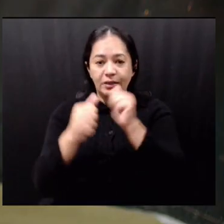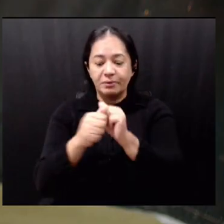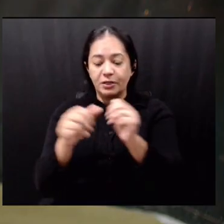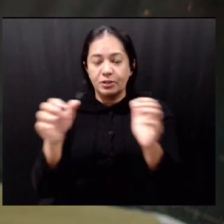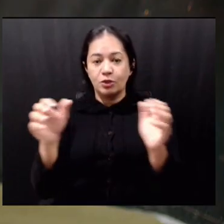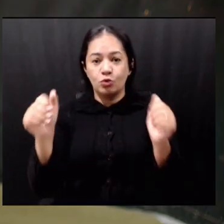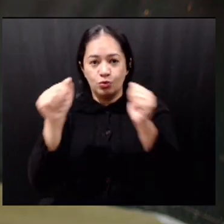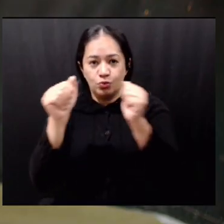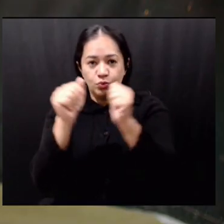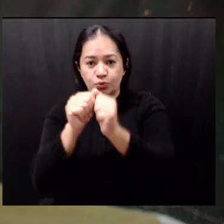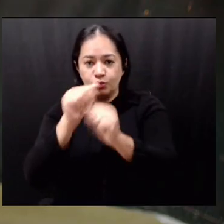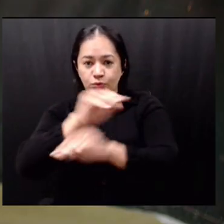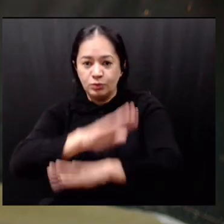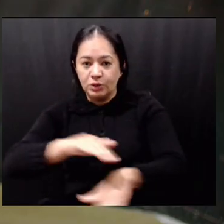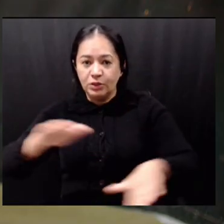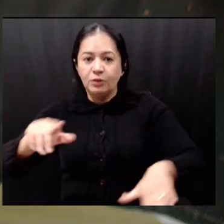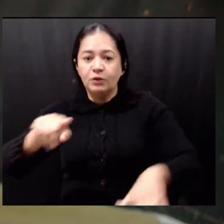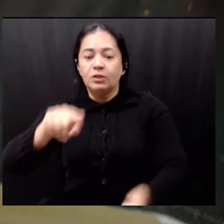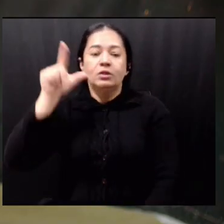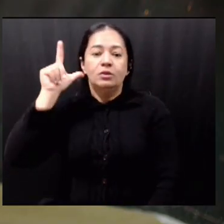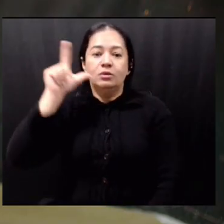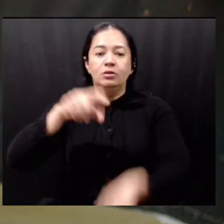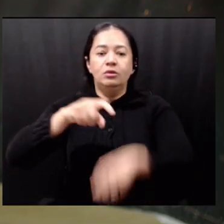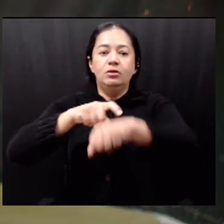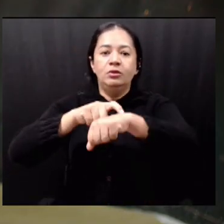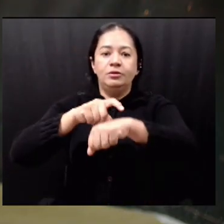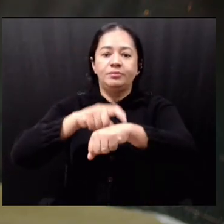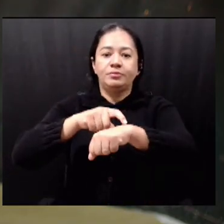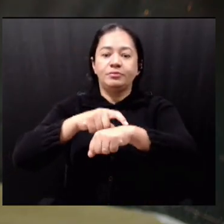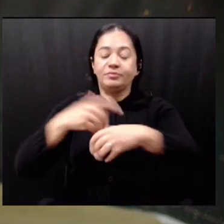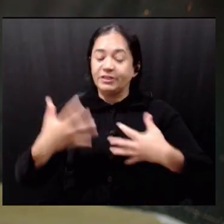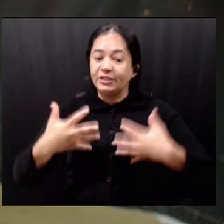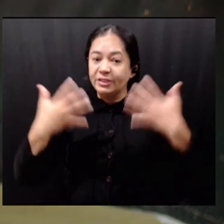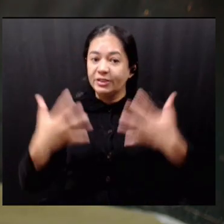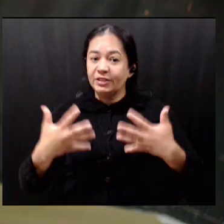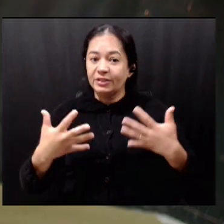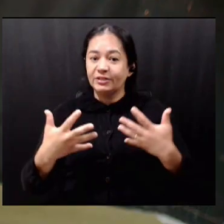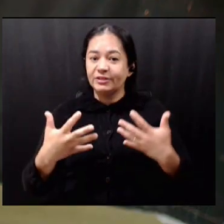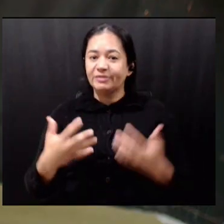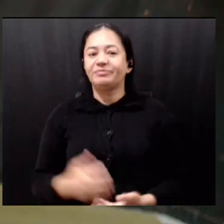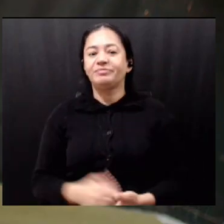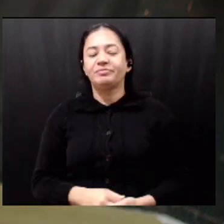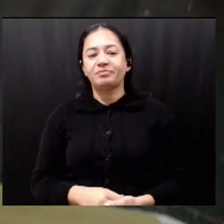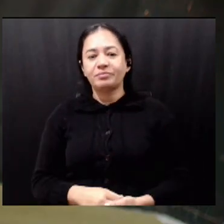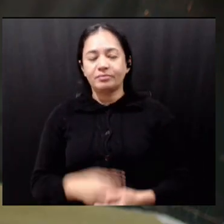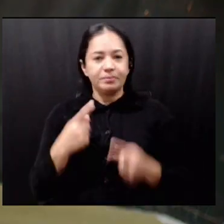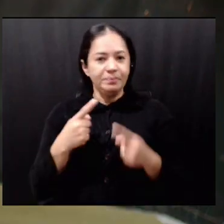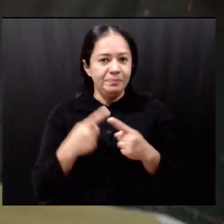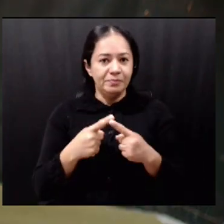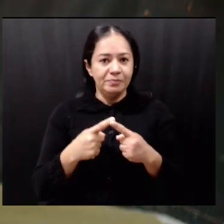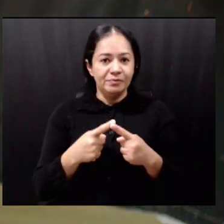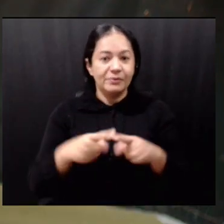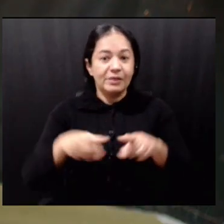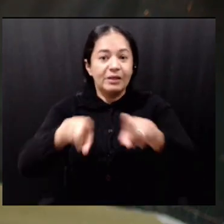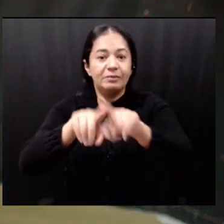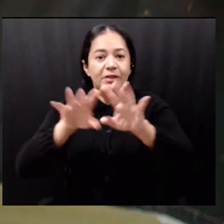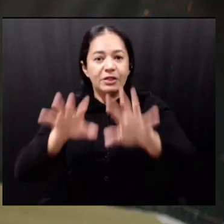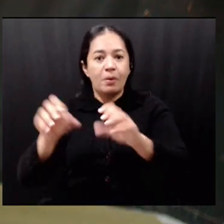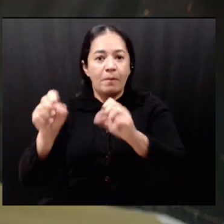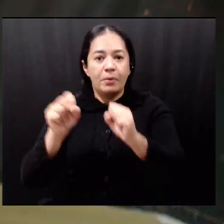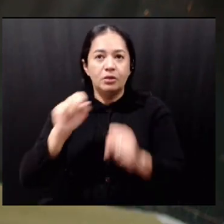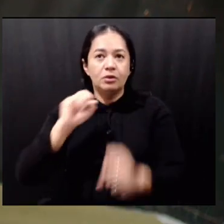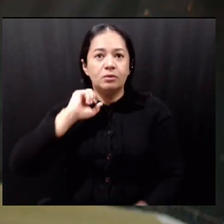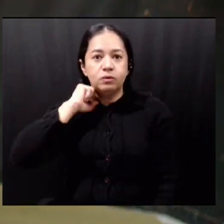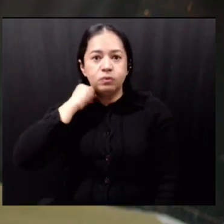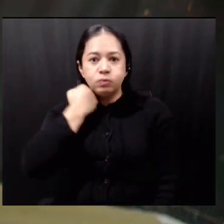possa ter aí momentos de alegria, de descontração, né? Porque também isso pode gerar um estresse para o pai, para a